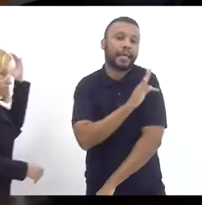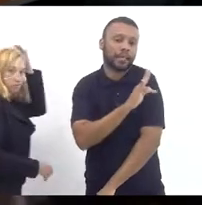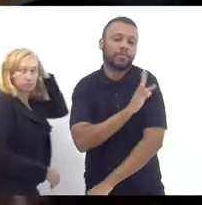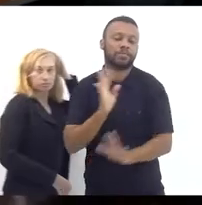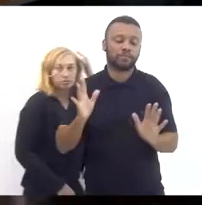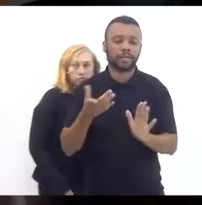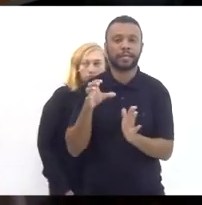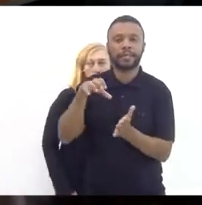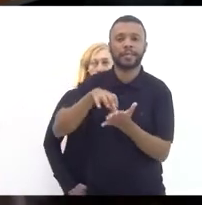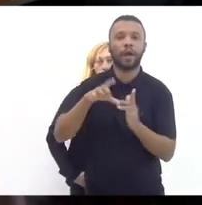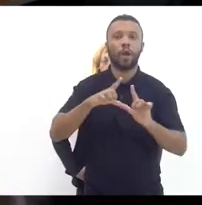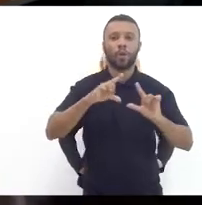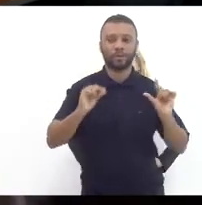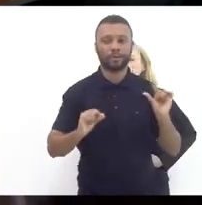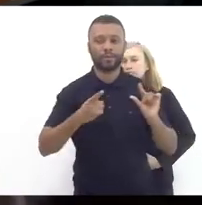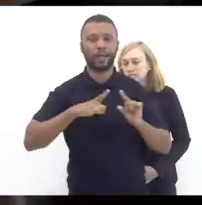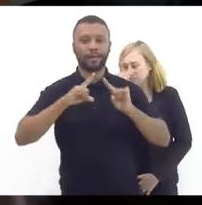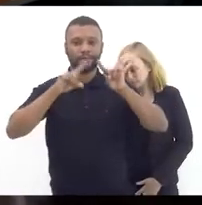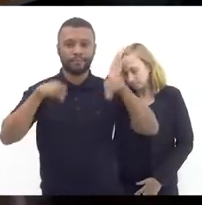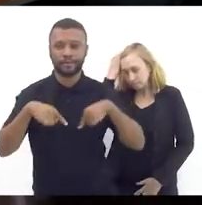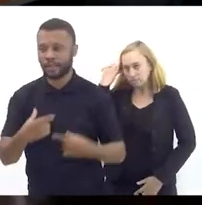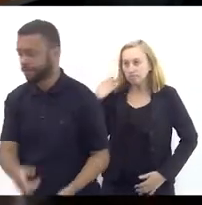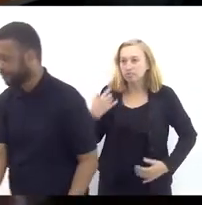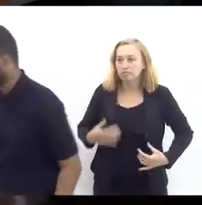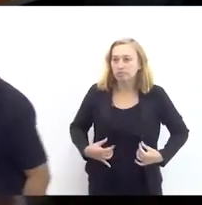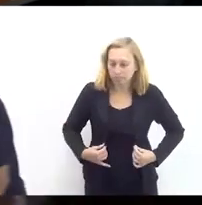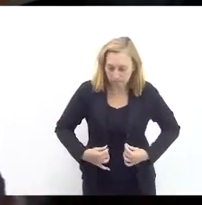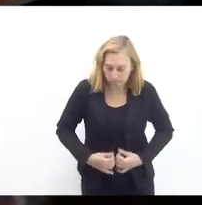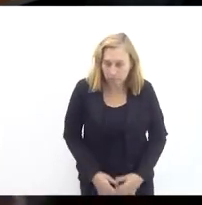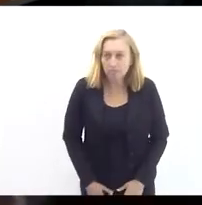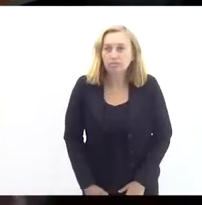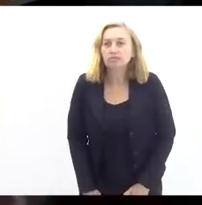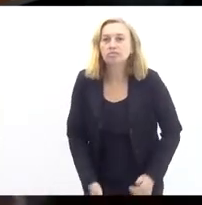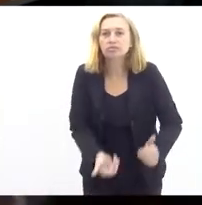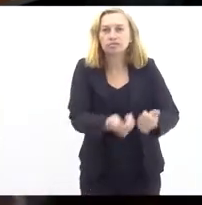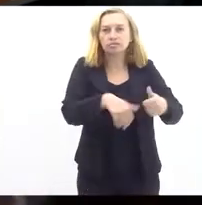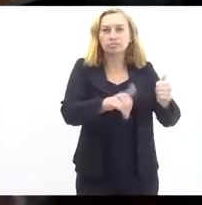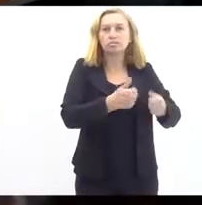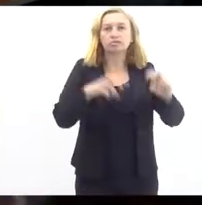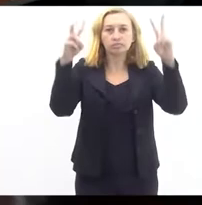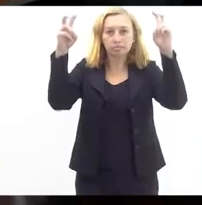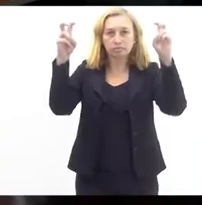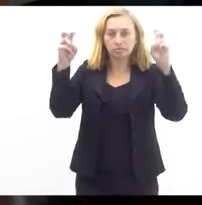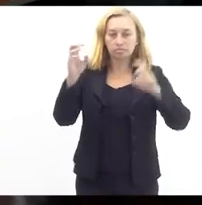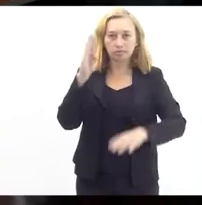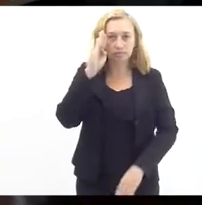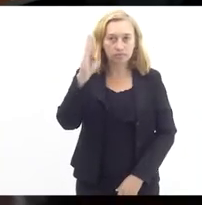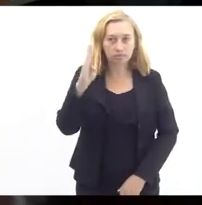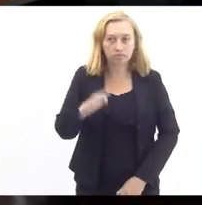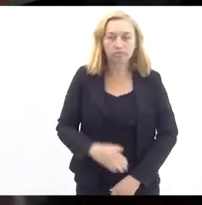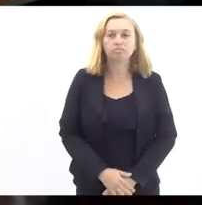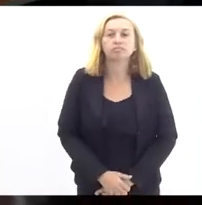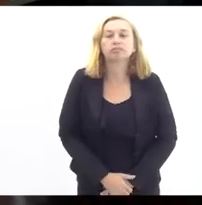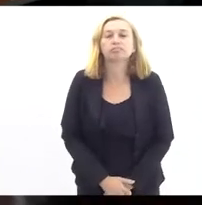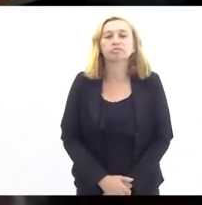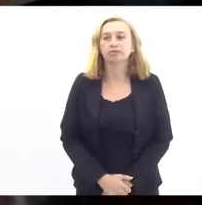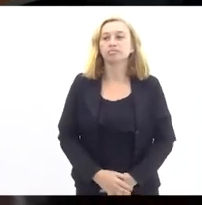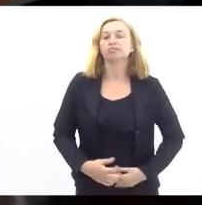que possui especialistas do sistema, para avaliarem com relação ao tema específico da